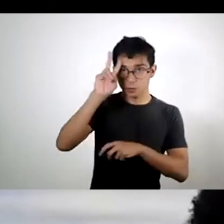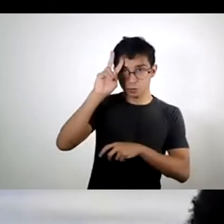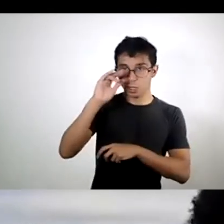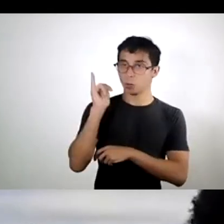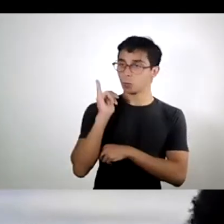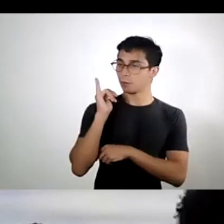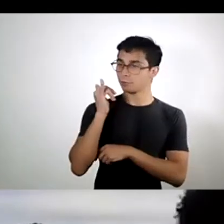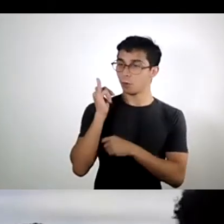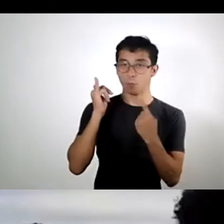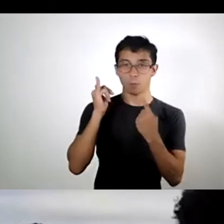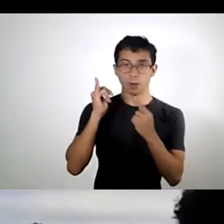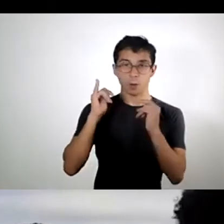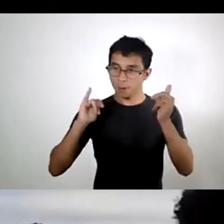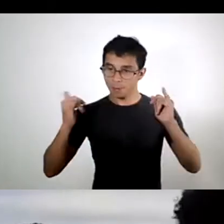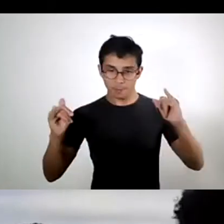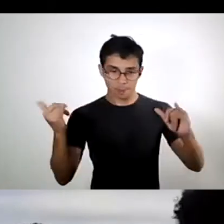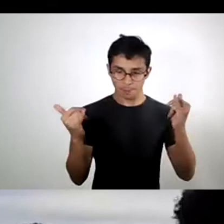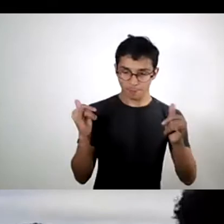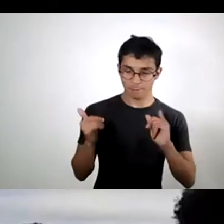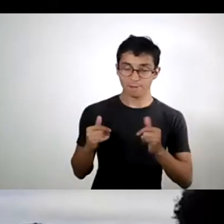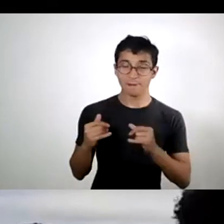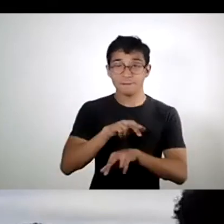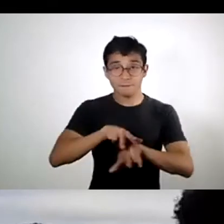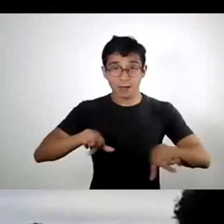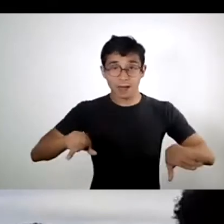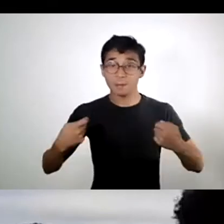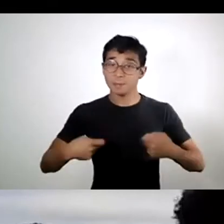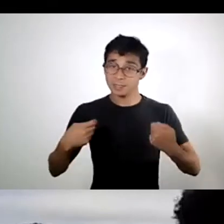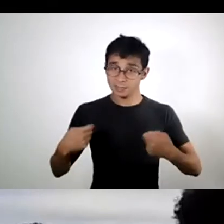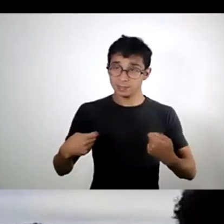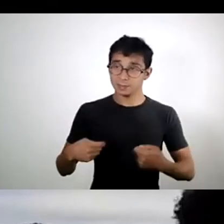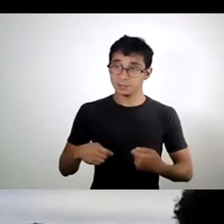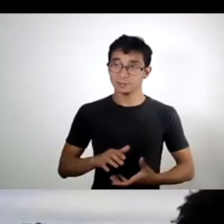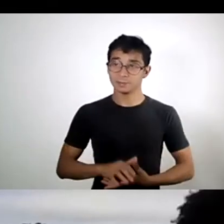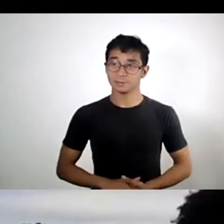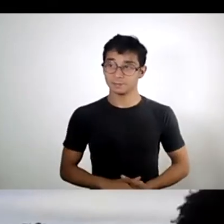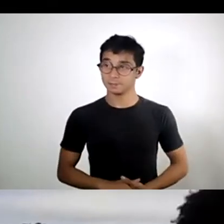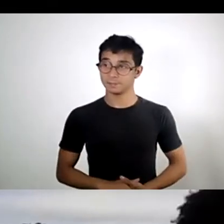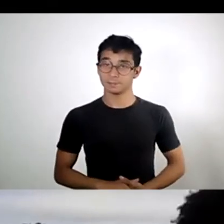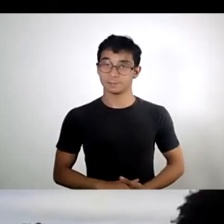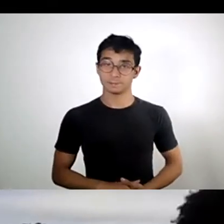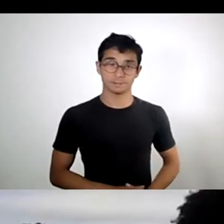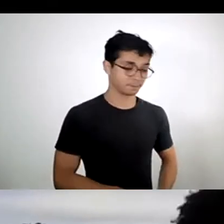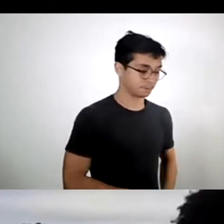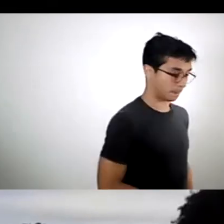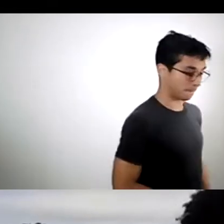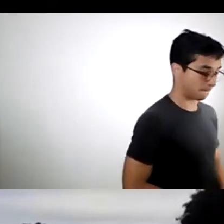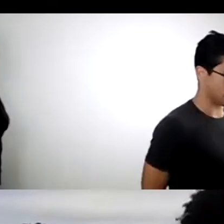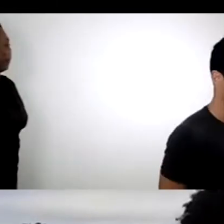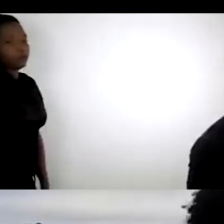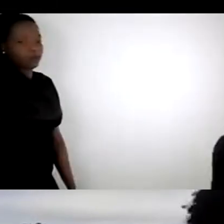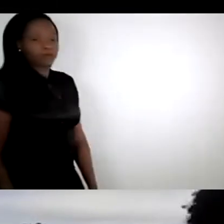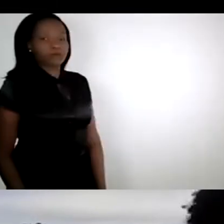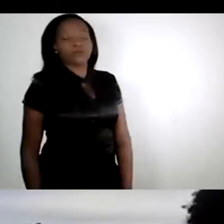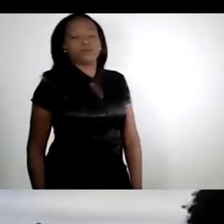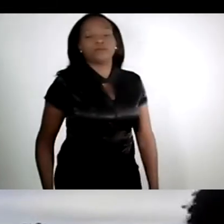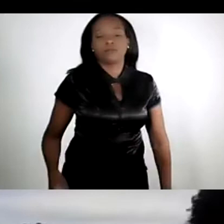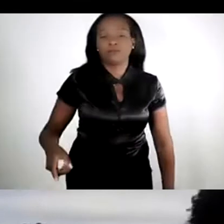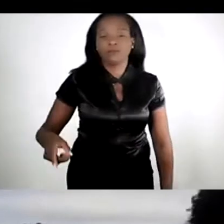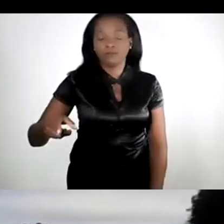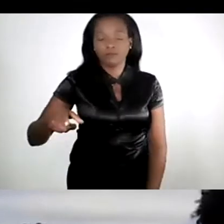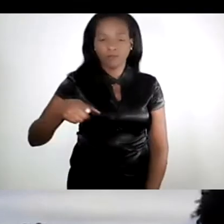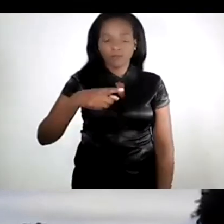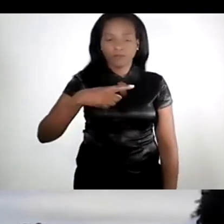ser aquilombado e ter vindo também do contexto urbano, né, a gente ainda observa que existe ainda uma